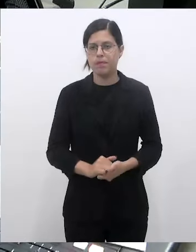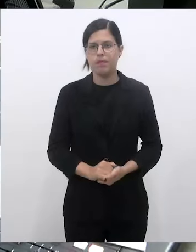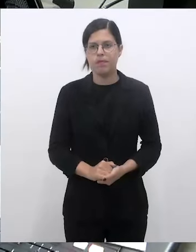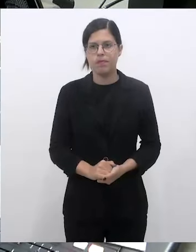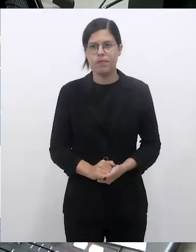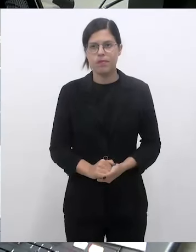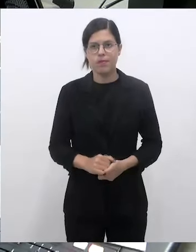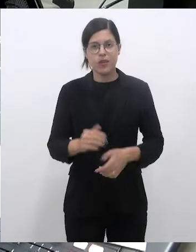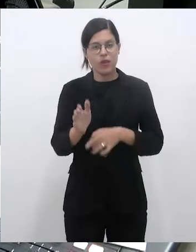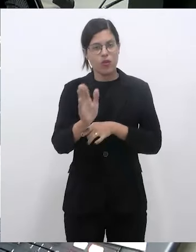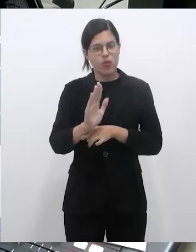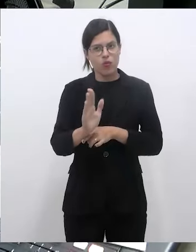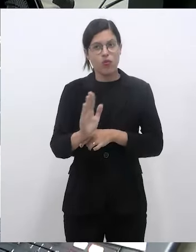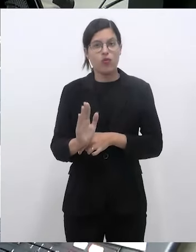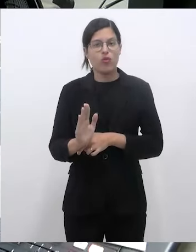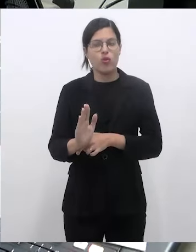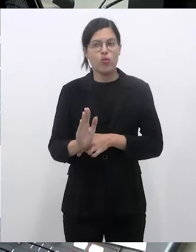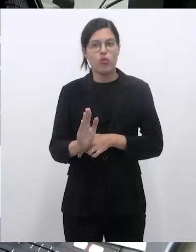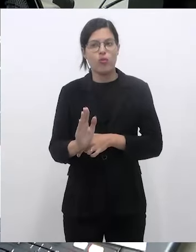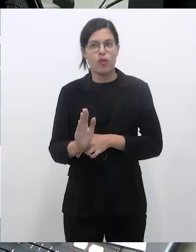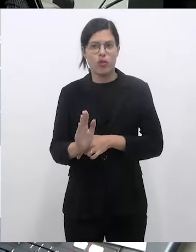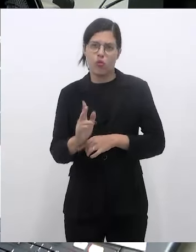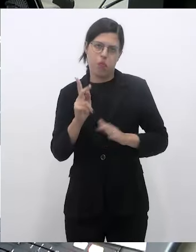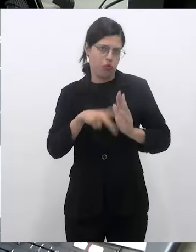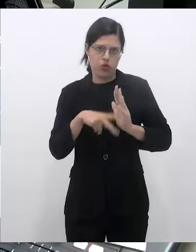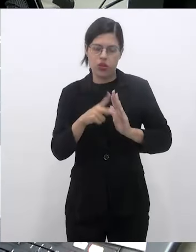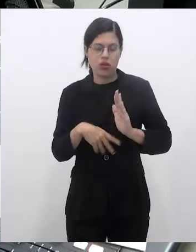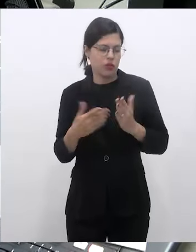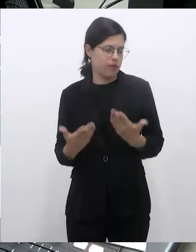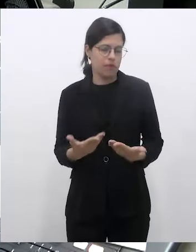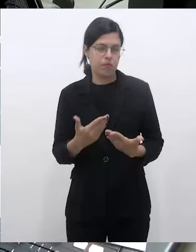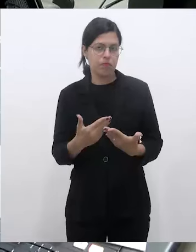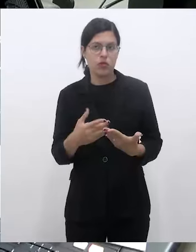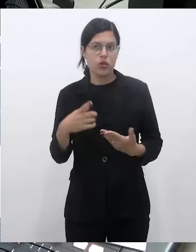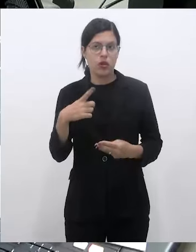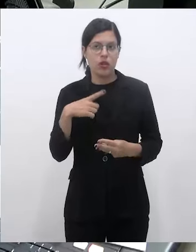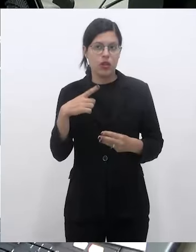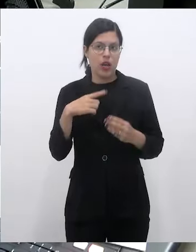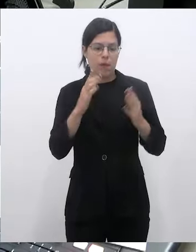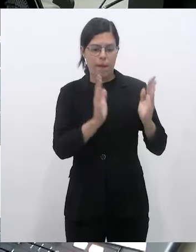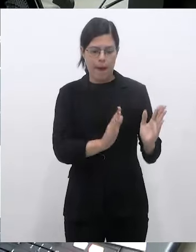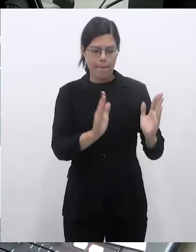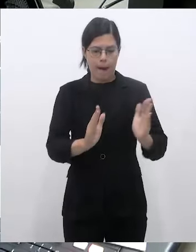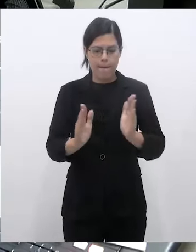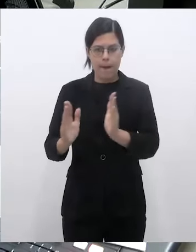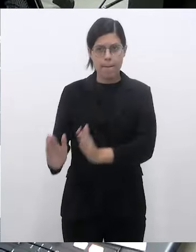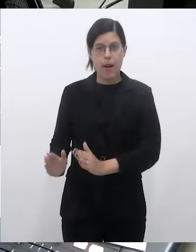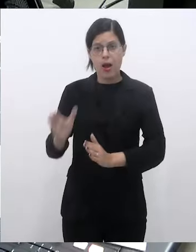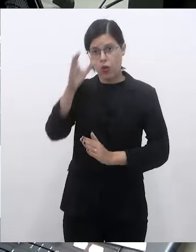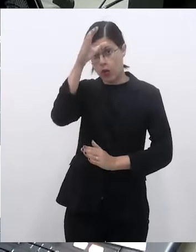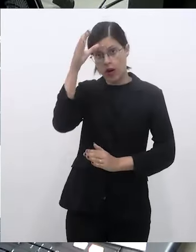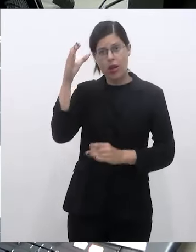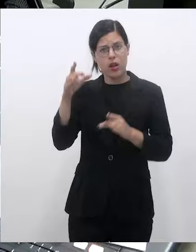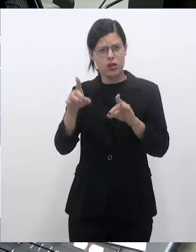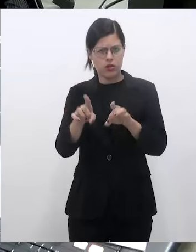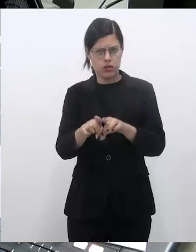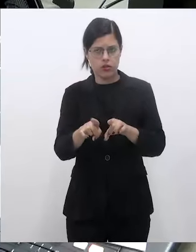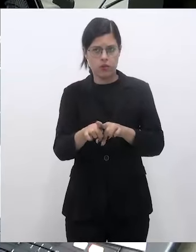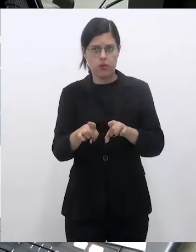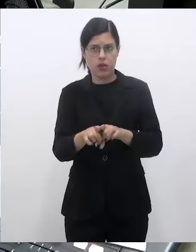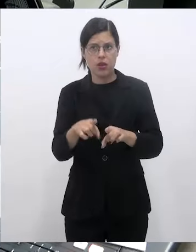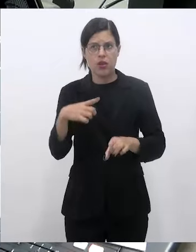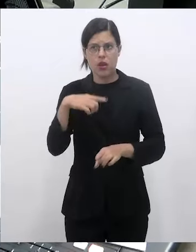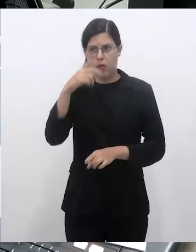Então, o filme, ele passa, o projeto, né, que nem sempre é um filme, passa por diversas esferas, inclusive no cliente. No cliente